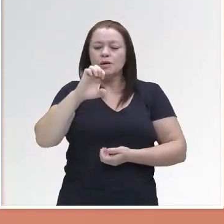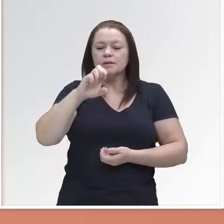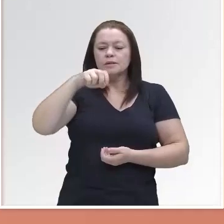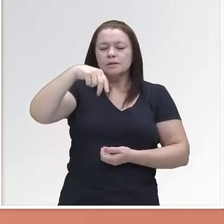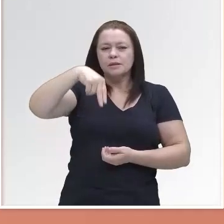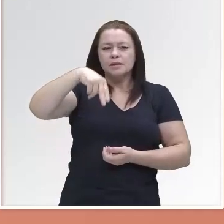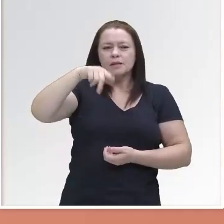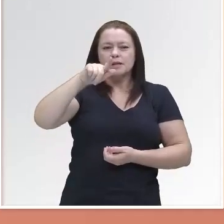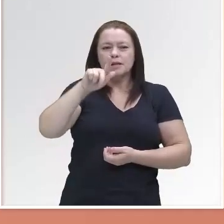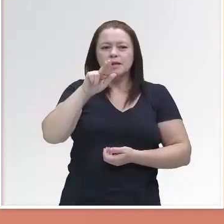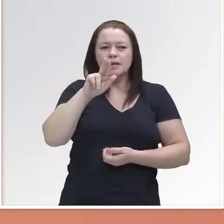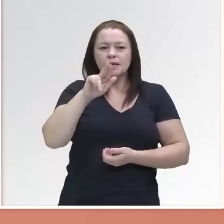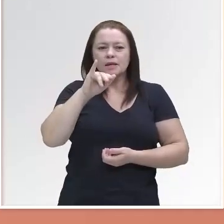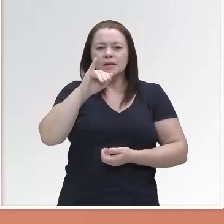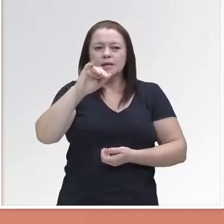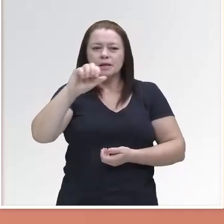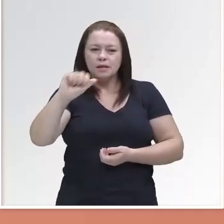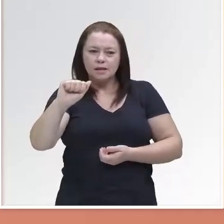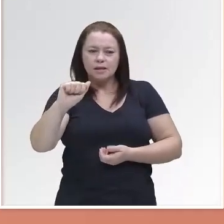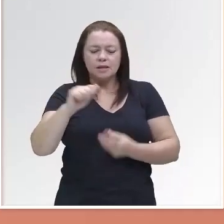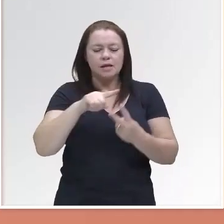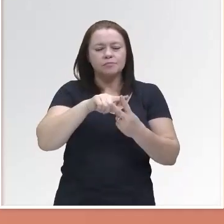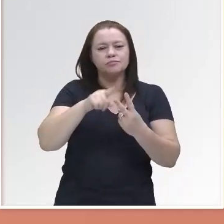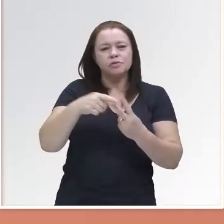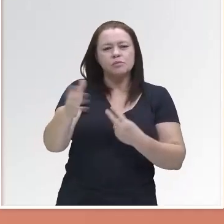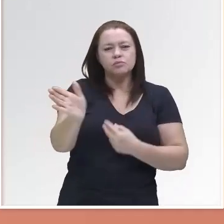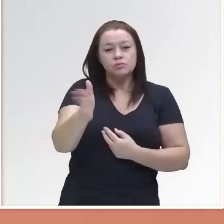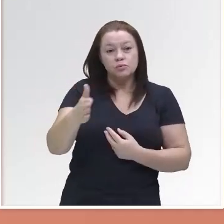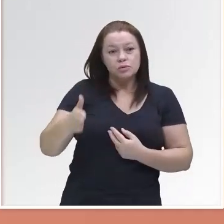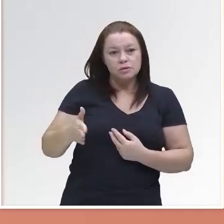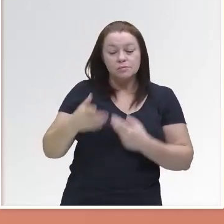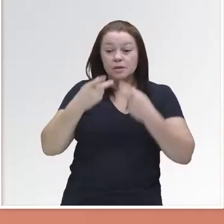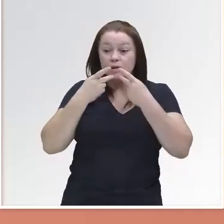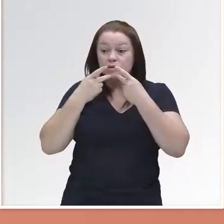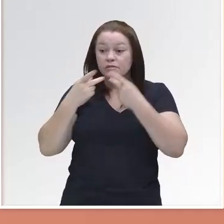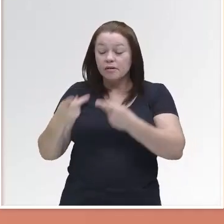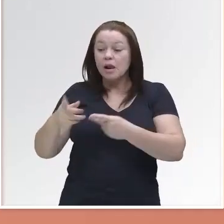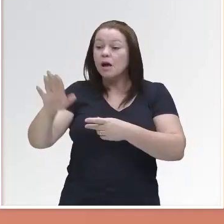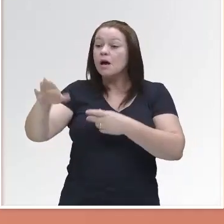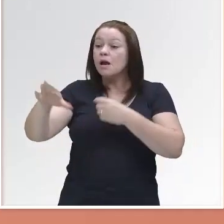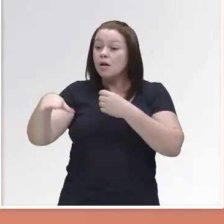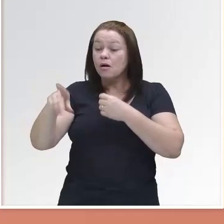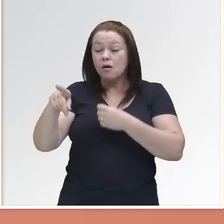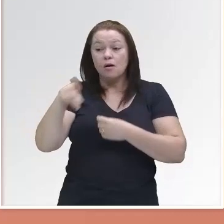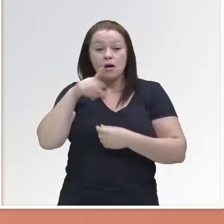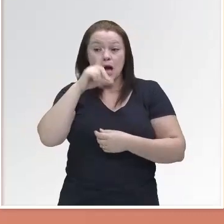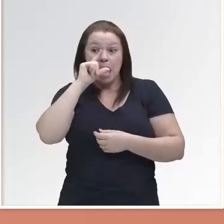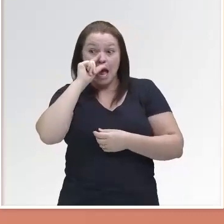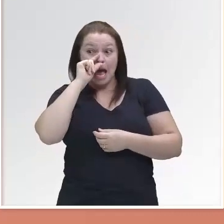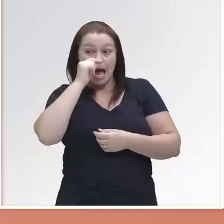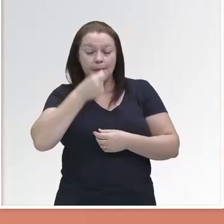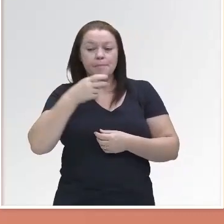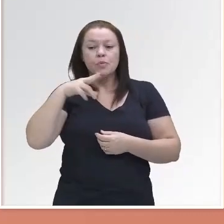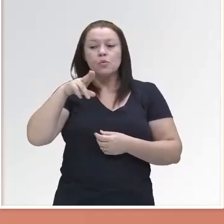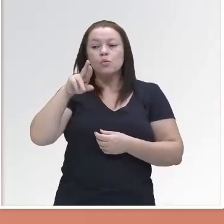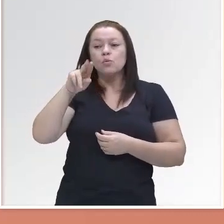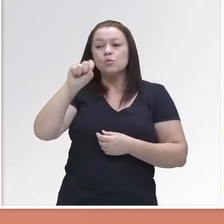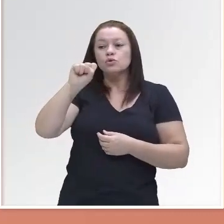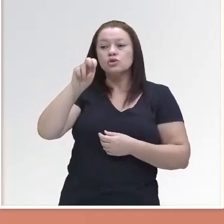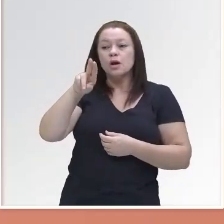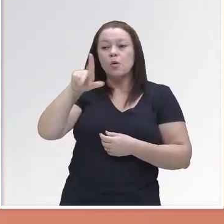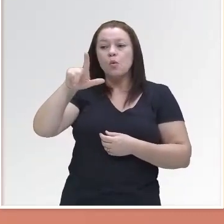malvadas disseram a Ariel que a bruxa Úrsula podia